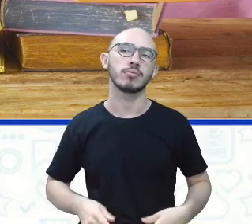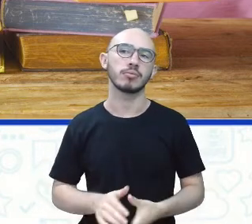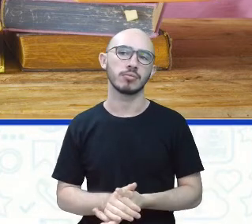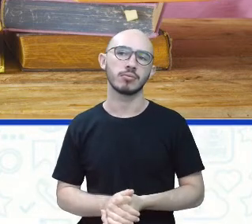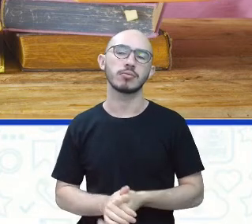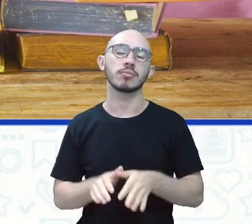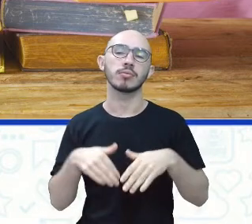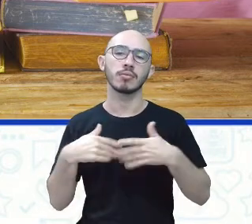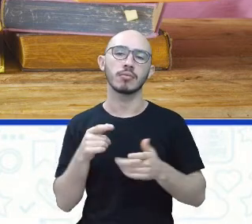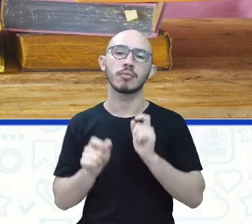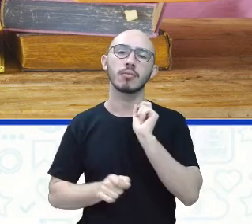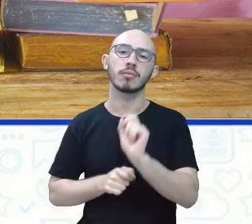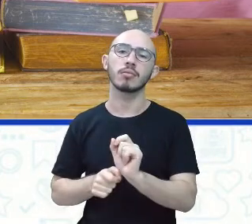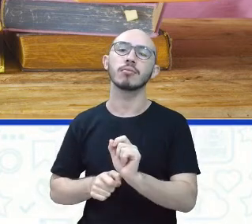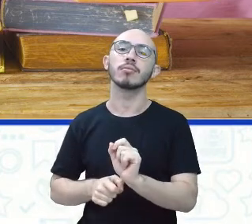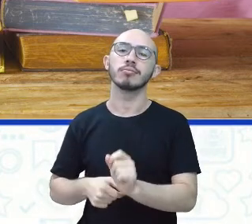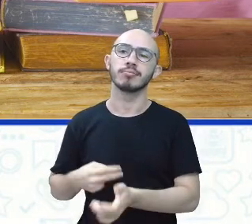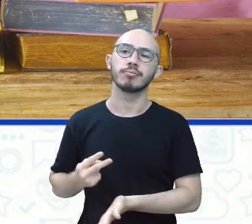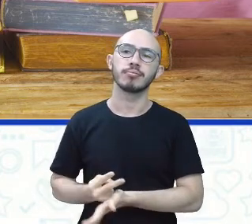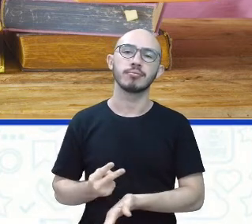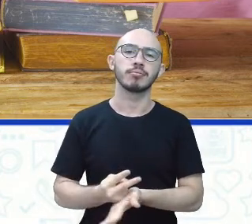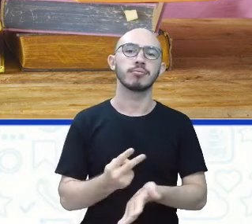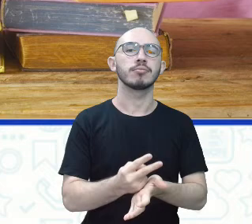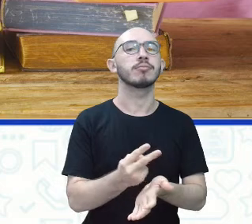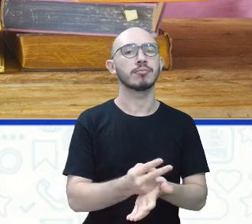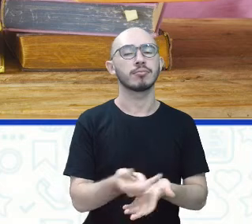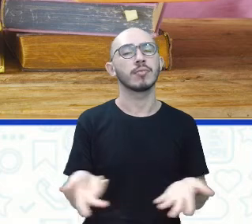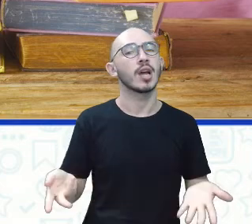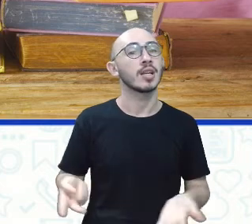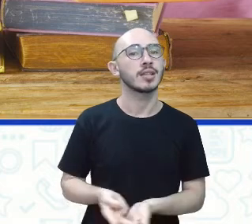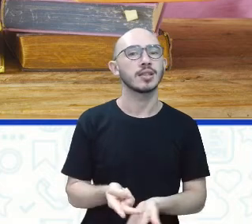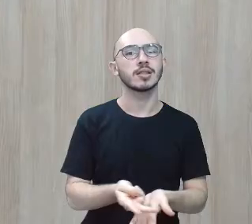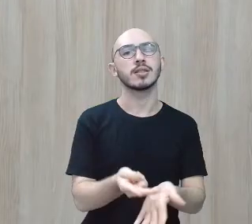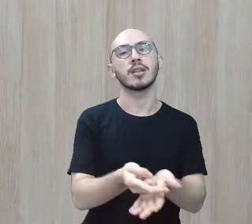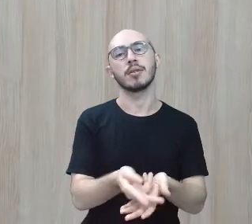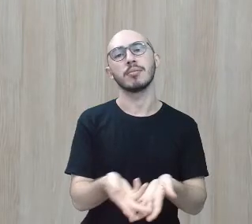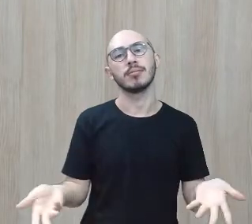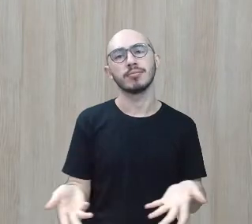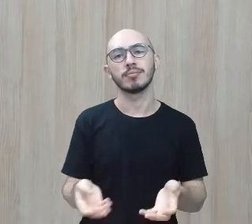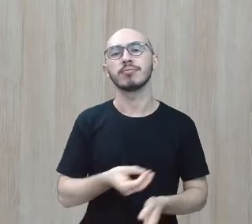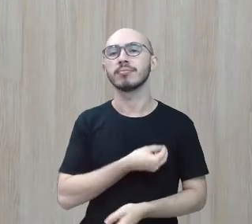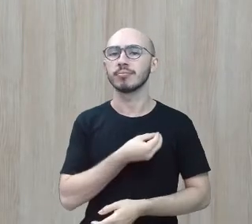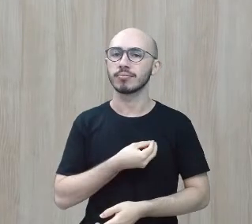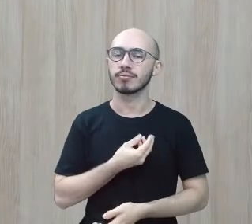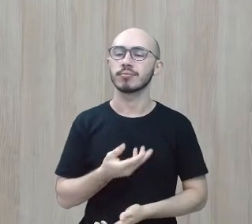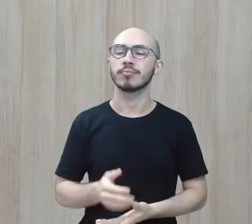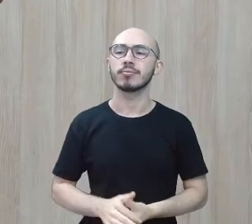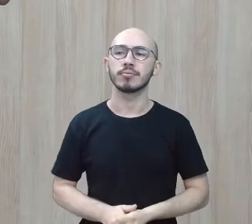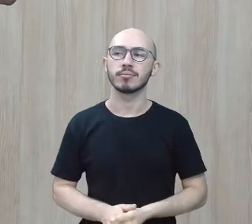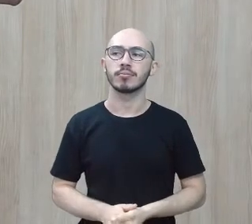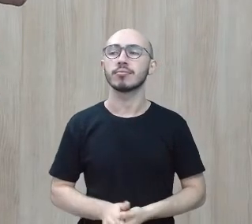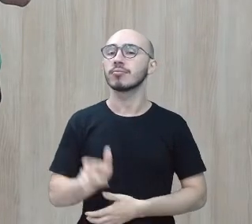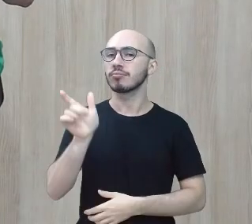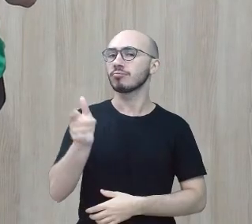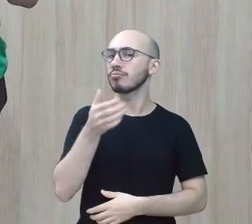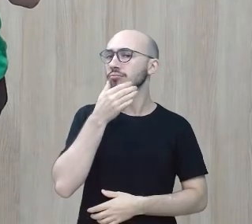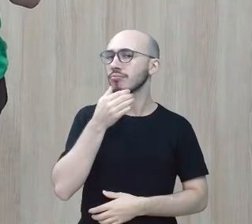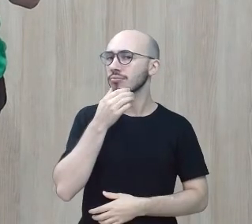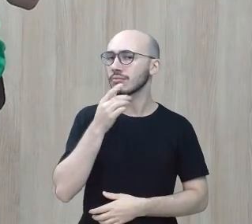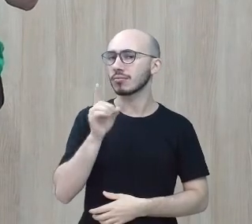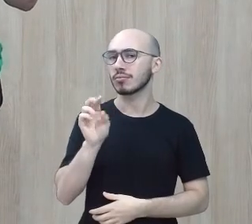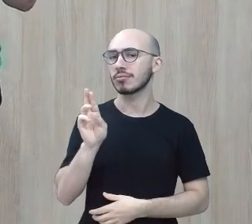humana, que a mantém sempre atual. Então, Drummond, ele se destaca por essa